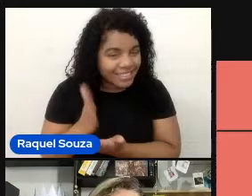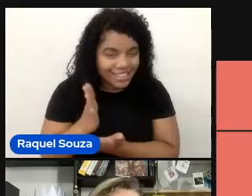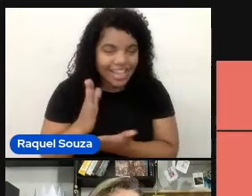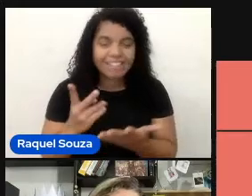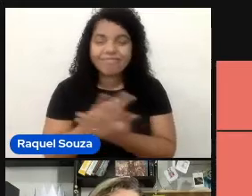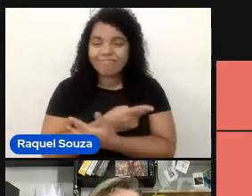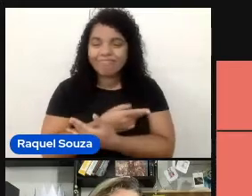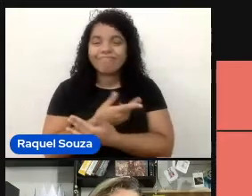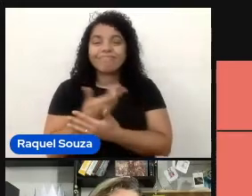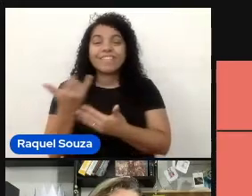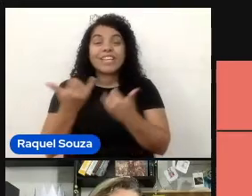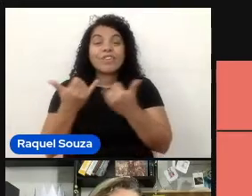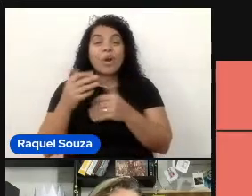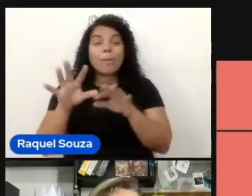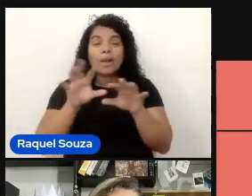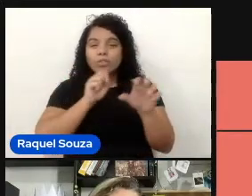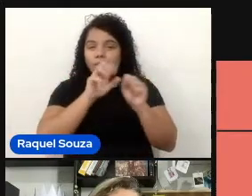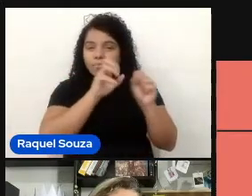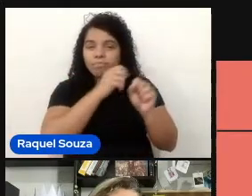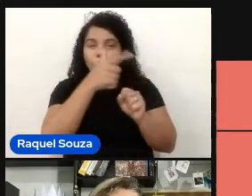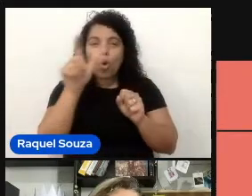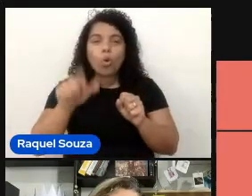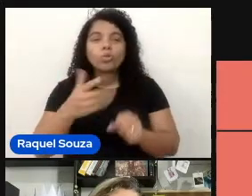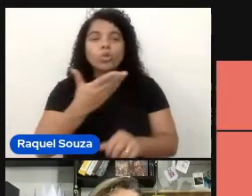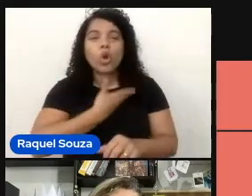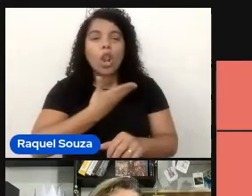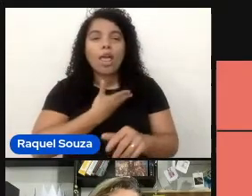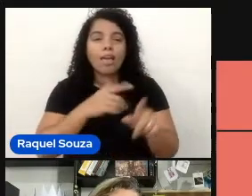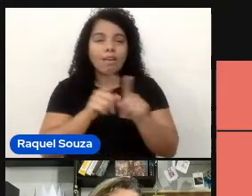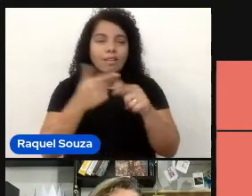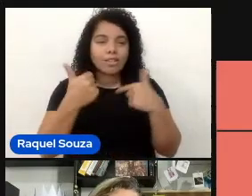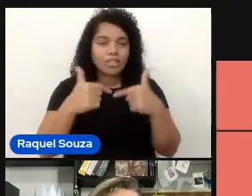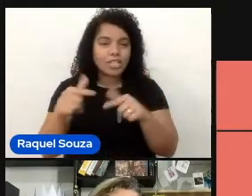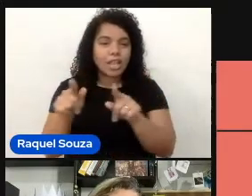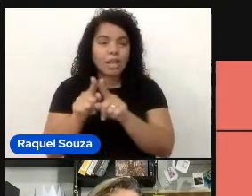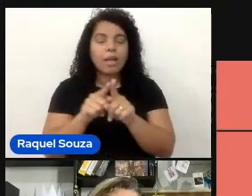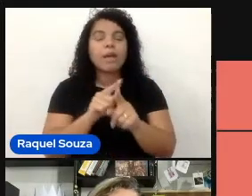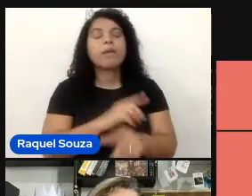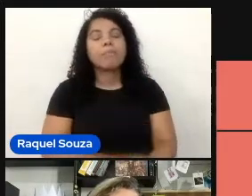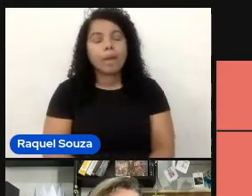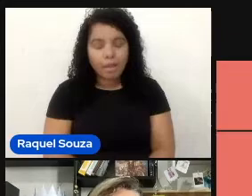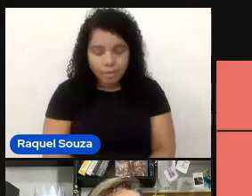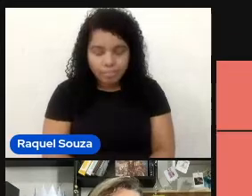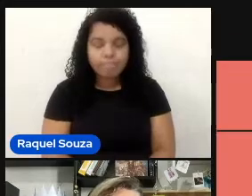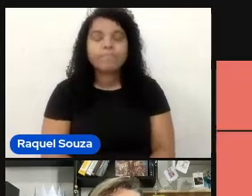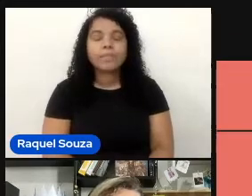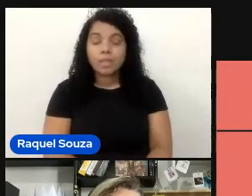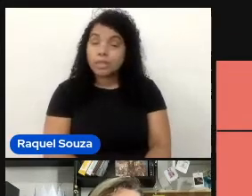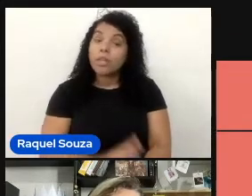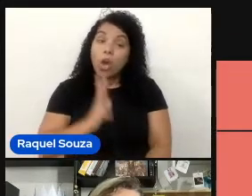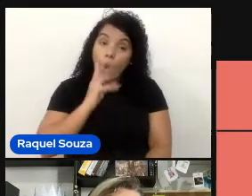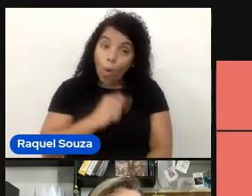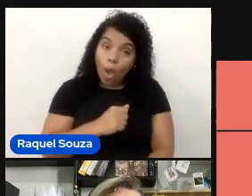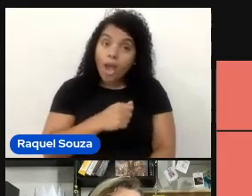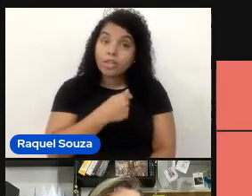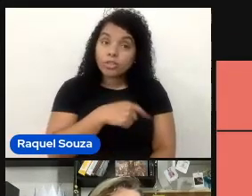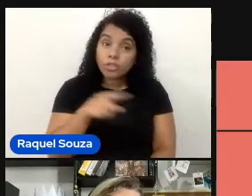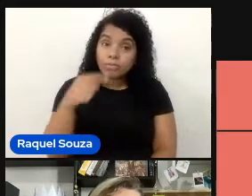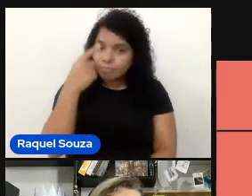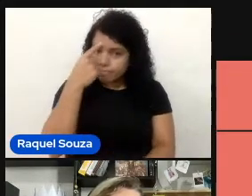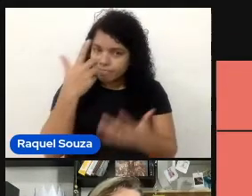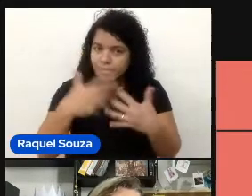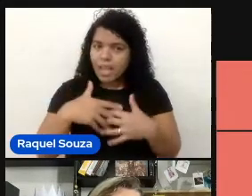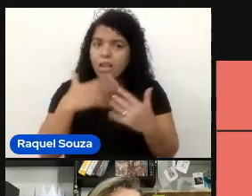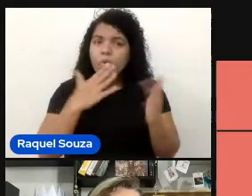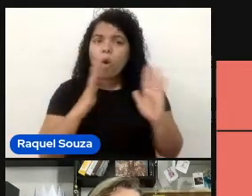Informações que eu já colhi também com outros colegas de trabalho e tudo mais. Então, acho que a gente precisa pensar muito bem em que fase que a